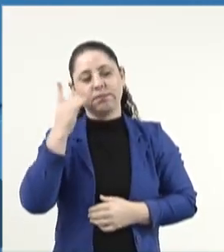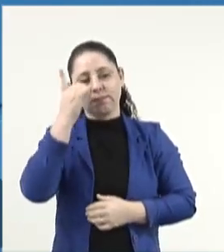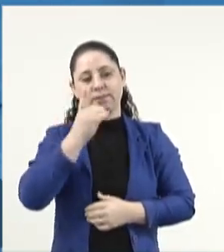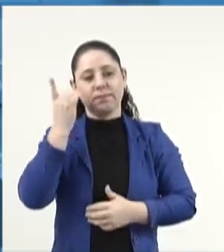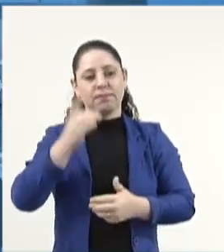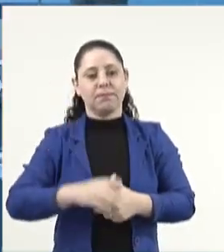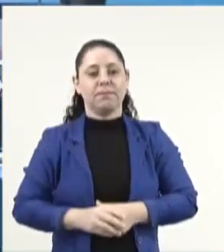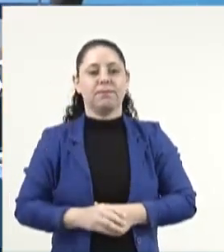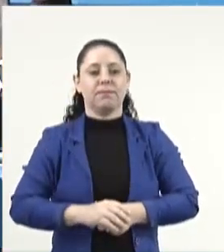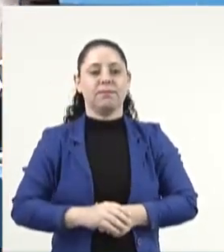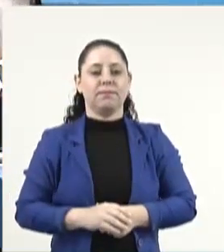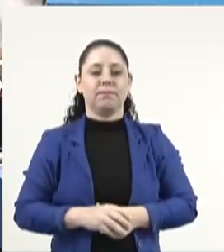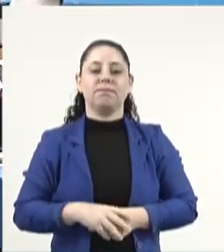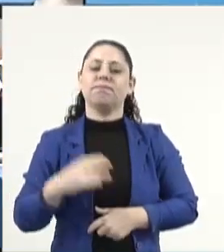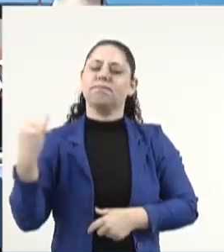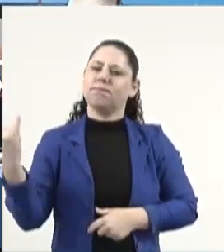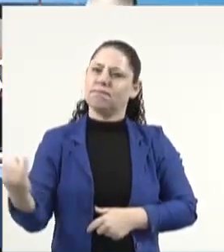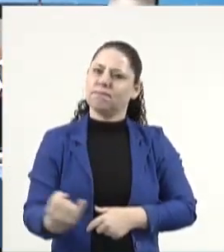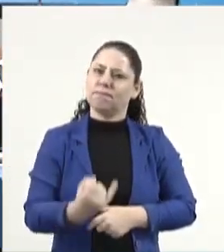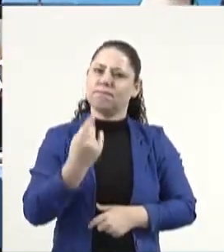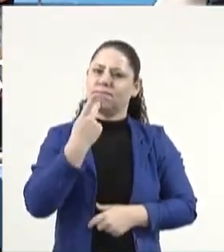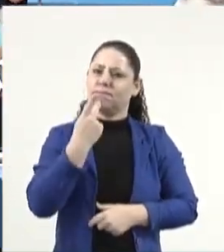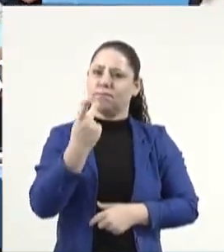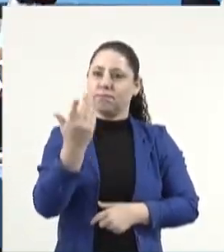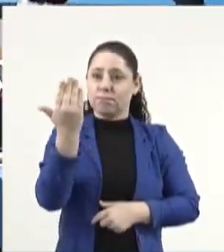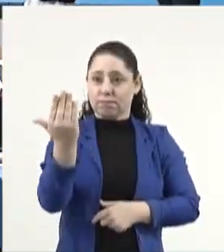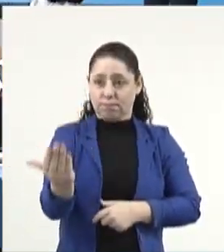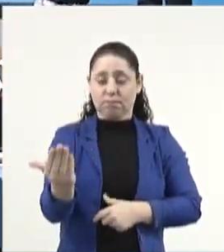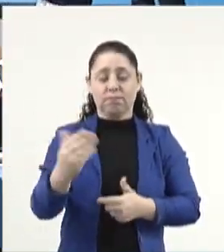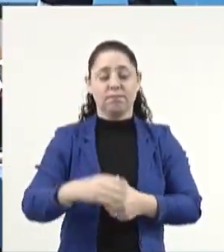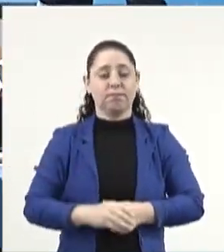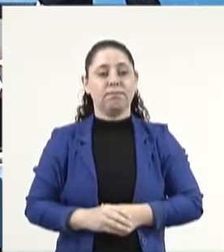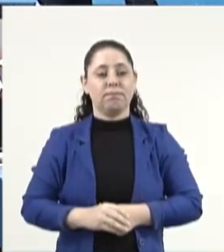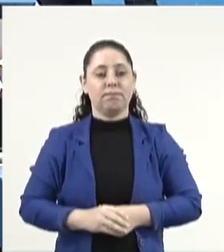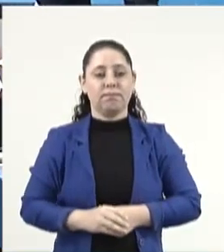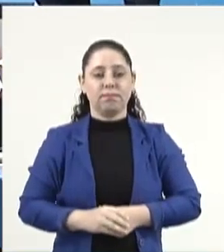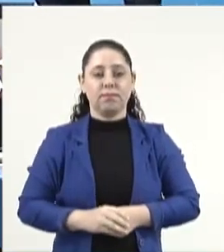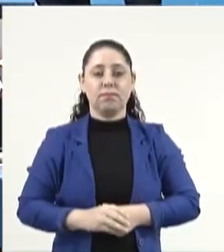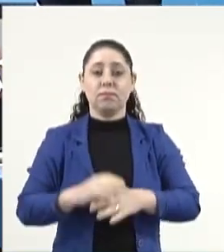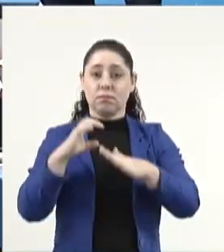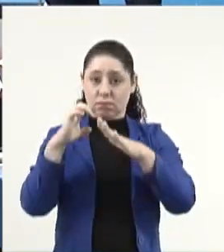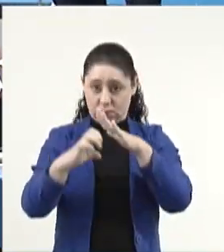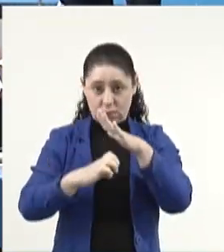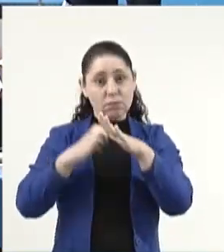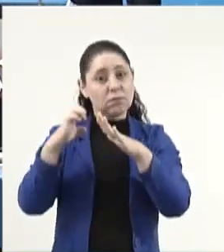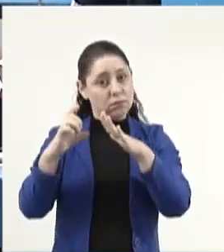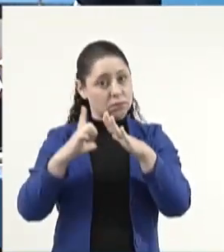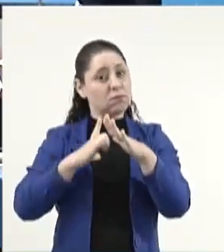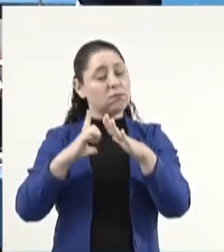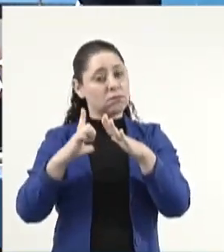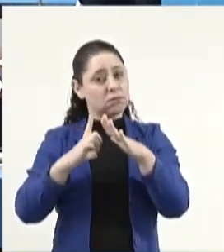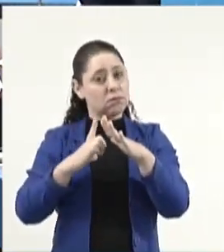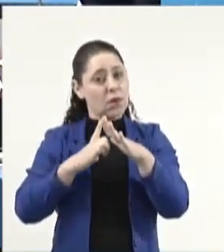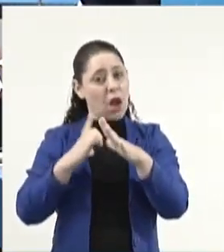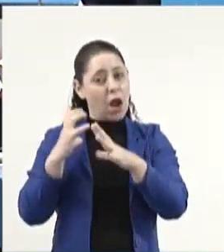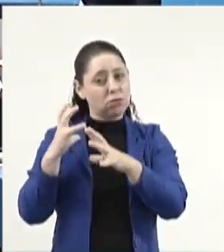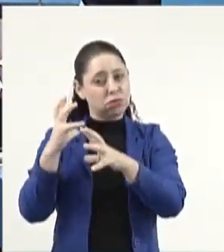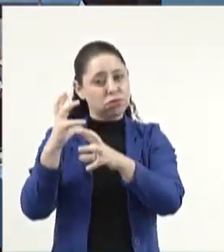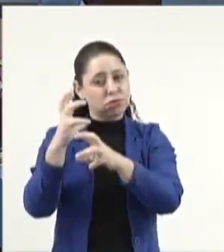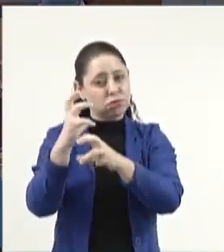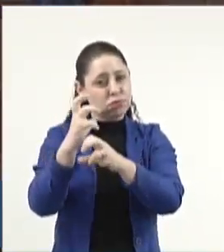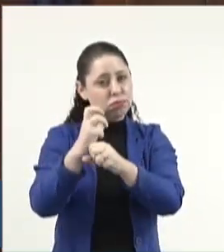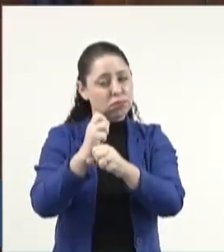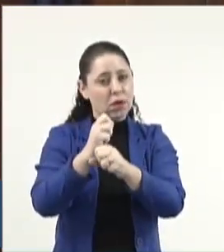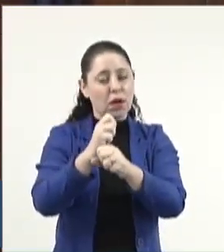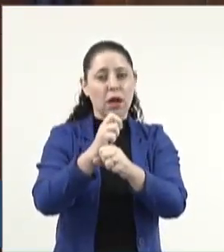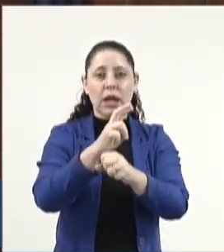Obrigado, deputado. Importante essa contribuição, quer dizer, a empresa tem um lucro na ordem de